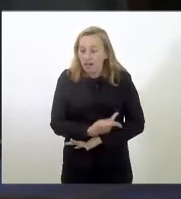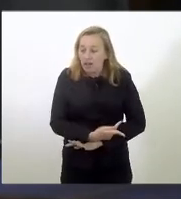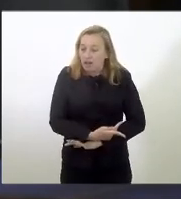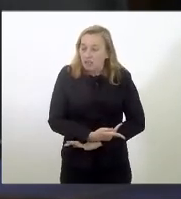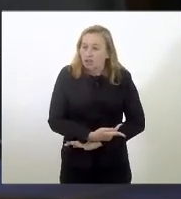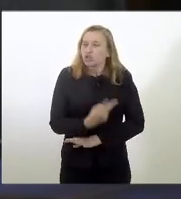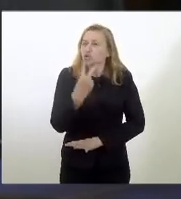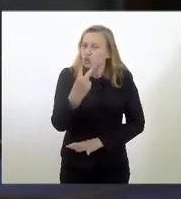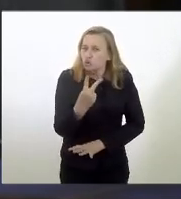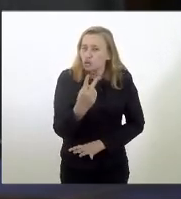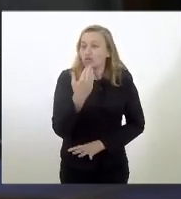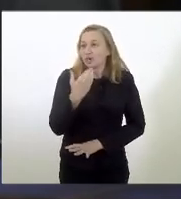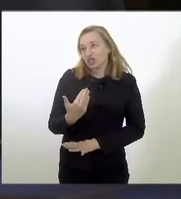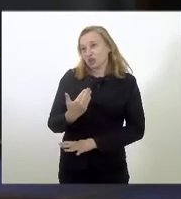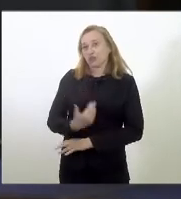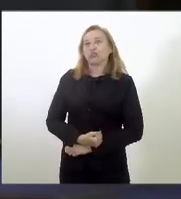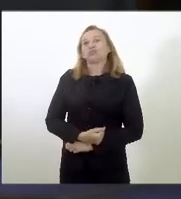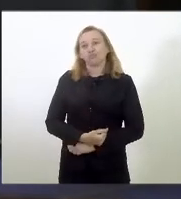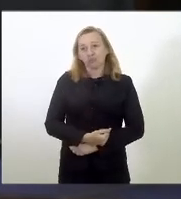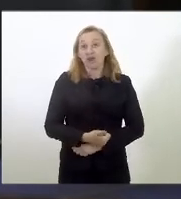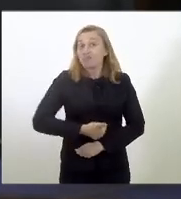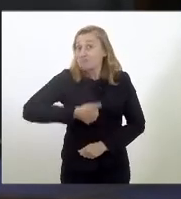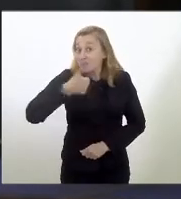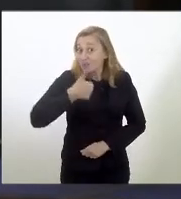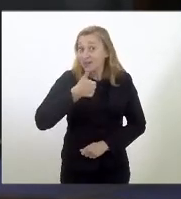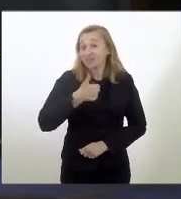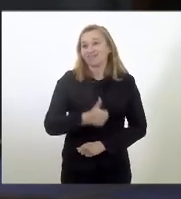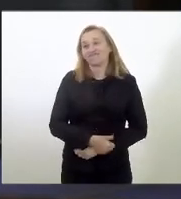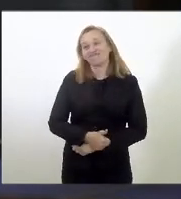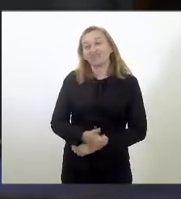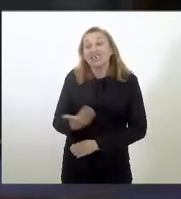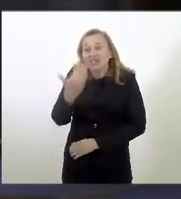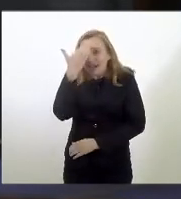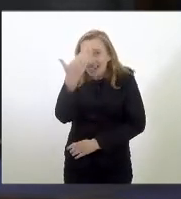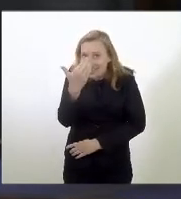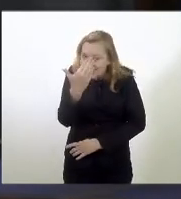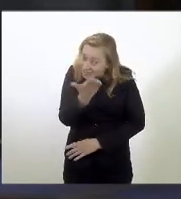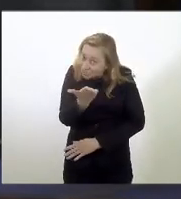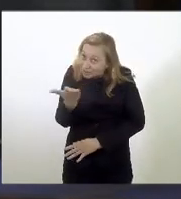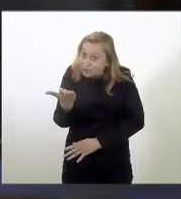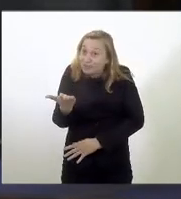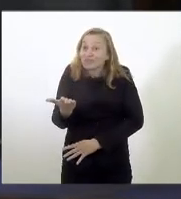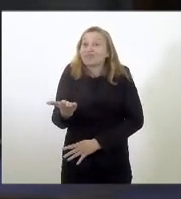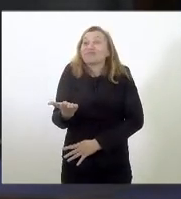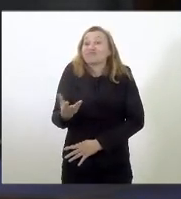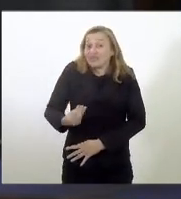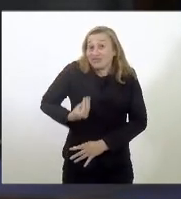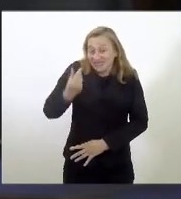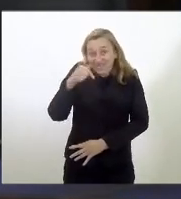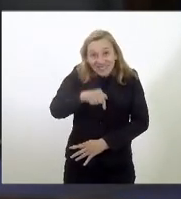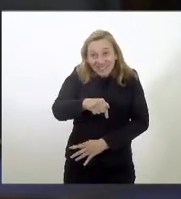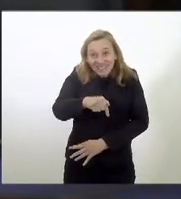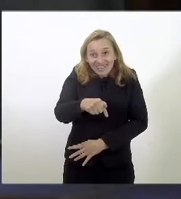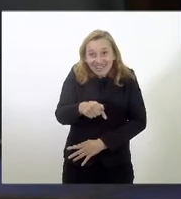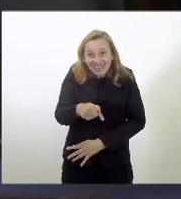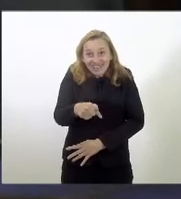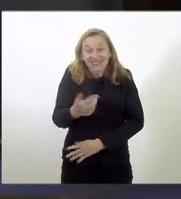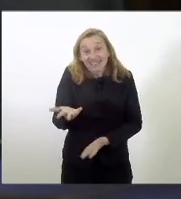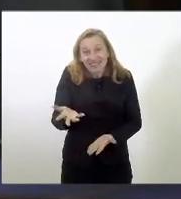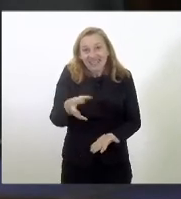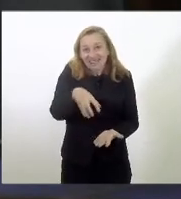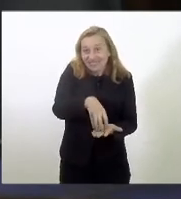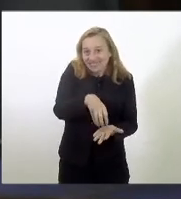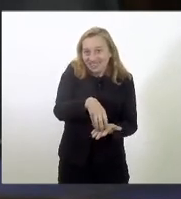deixar aqui duas solicitações. Uma primeira, aliás, um agradecimento por estar aqui no miolo do centro do Rio de